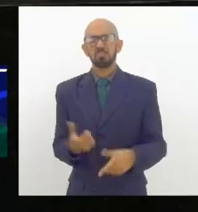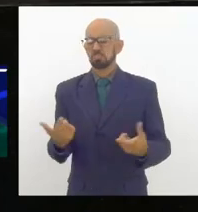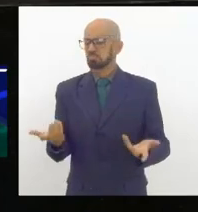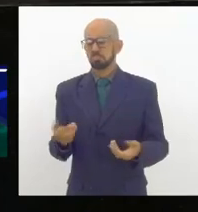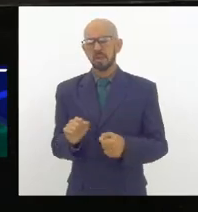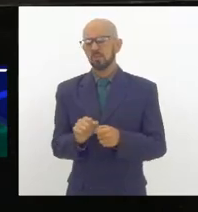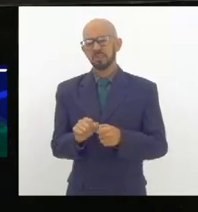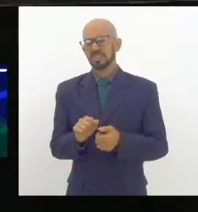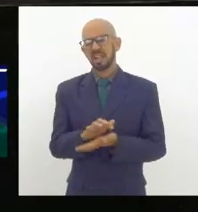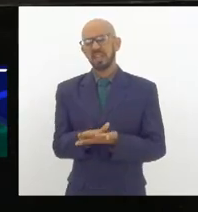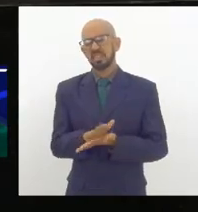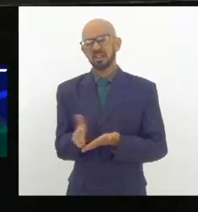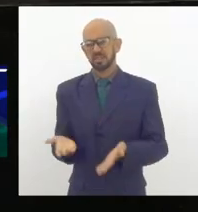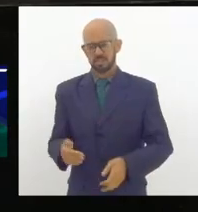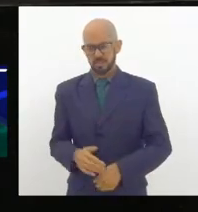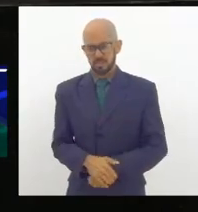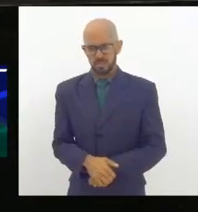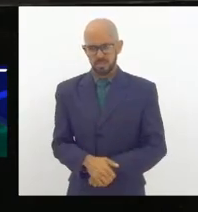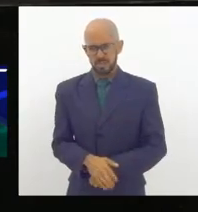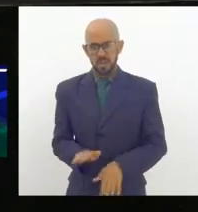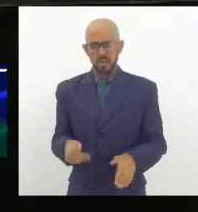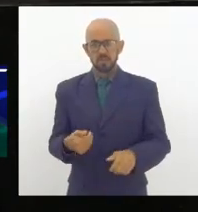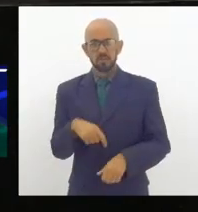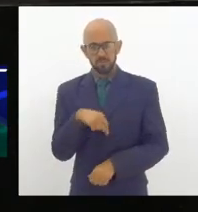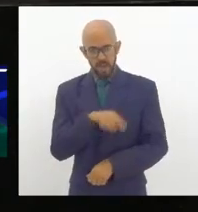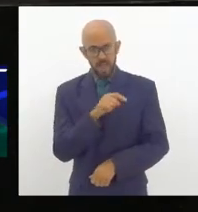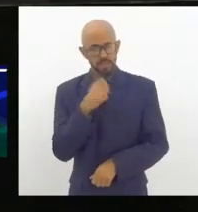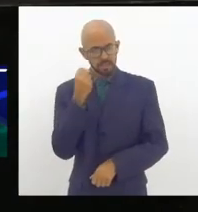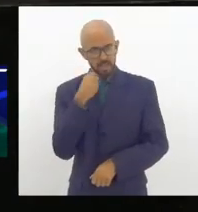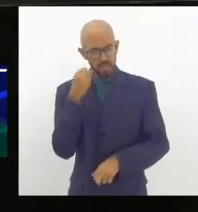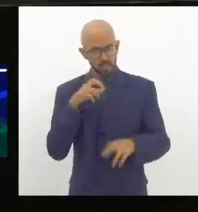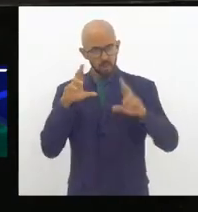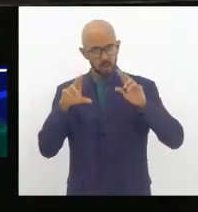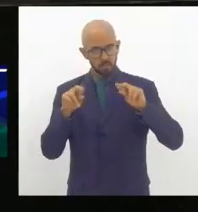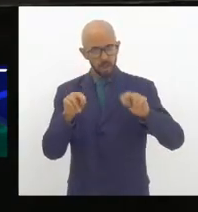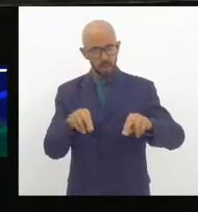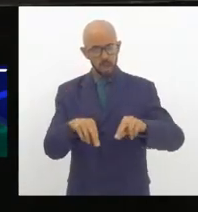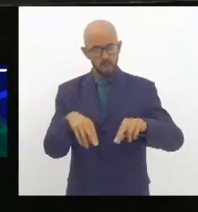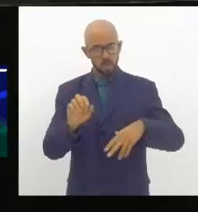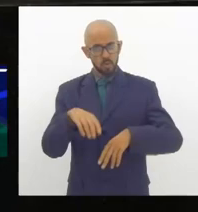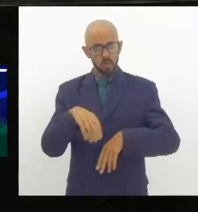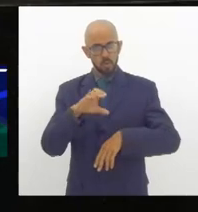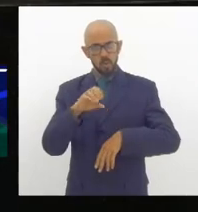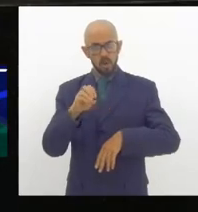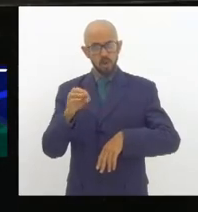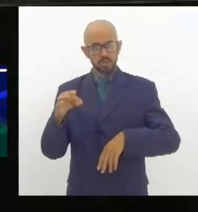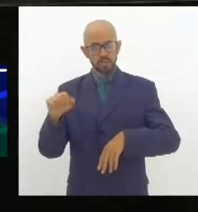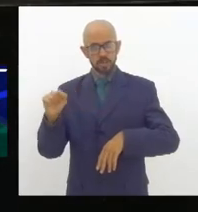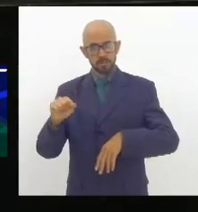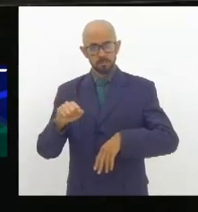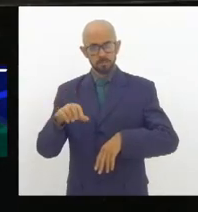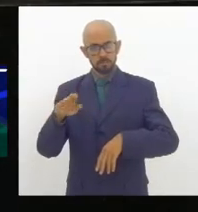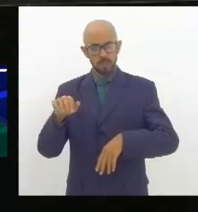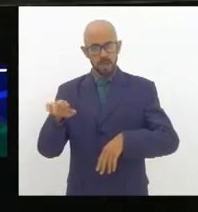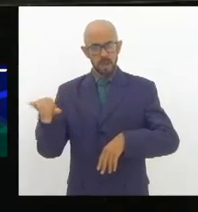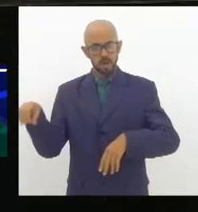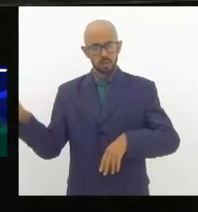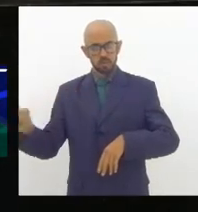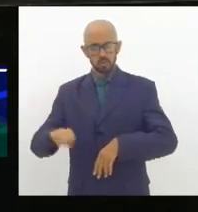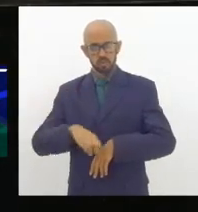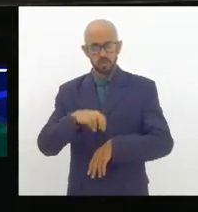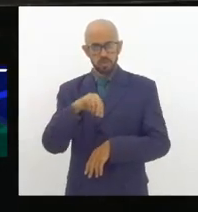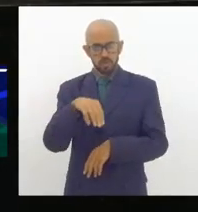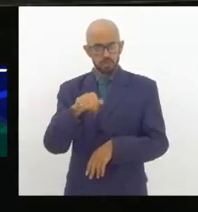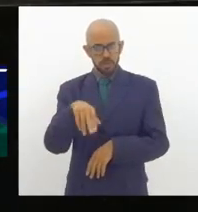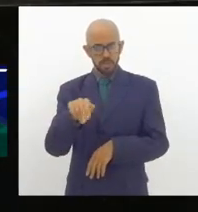história de Boitatá e da Carochinha vai lá em Senador Camará vai lá em Manguinhos lá em costa barros vai lá e Parada de